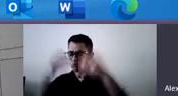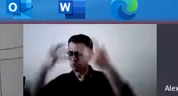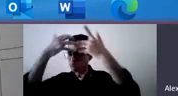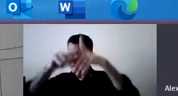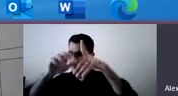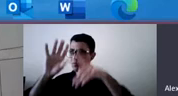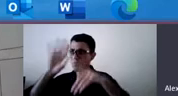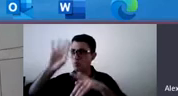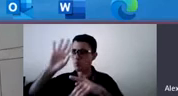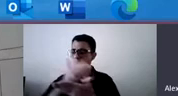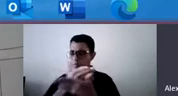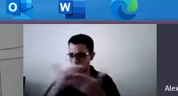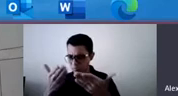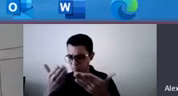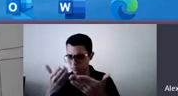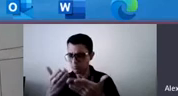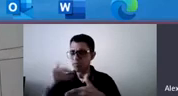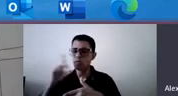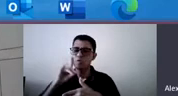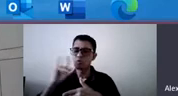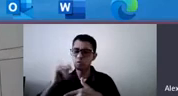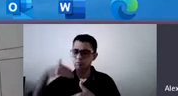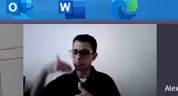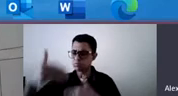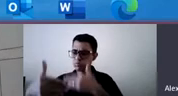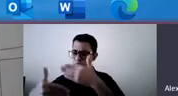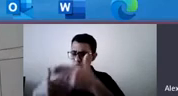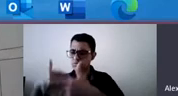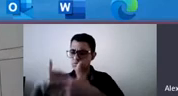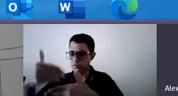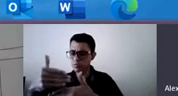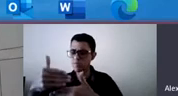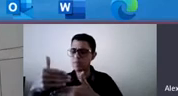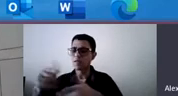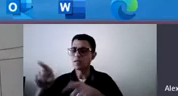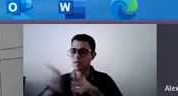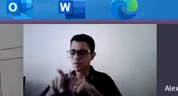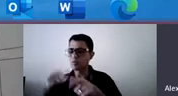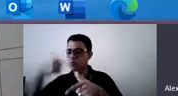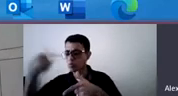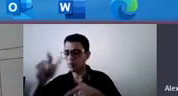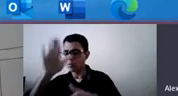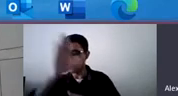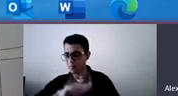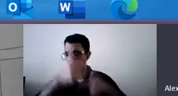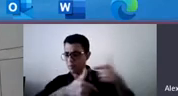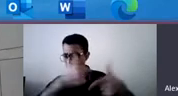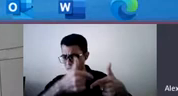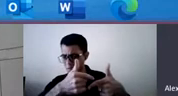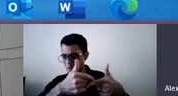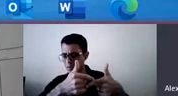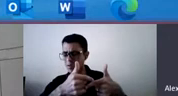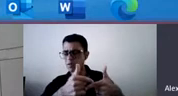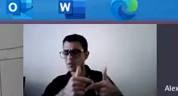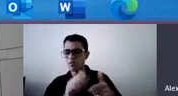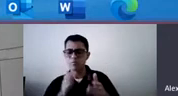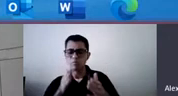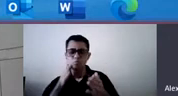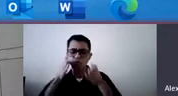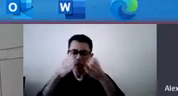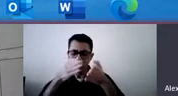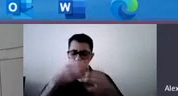que nós possamos, no dia seguinte, ou então no segundo período que você for trabalhar, ter um discernimento,